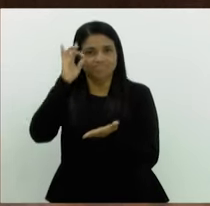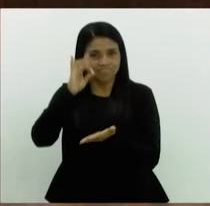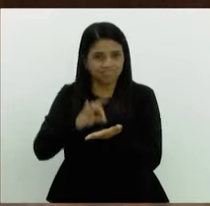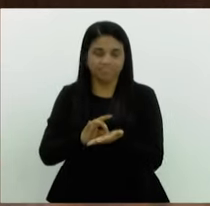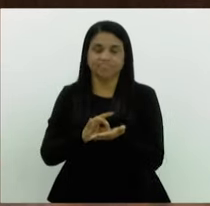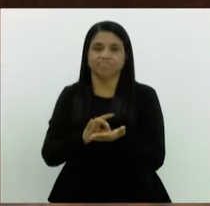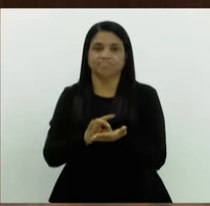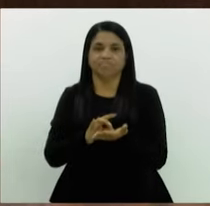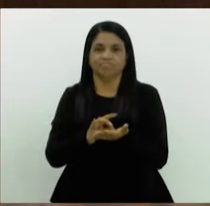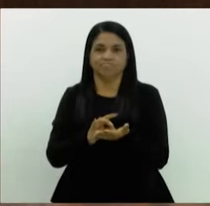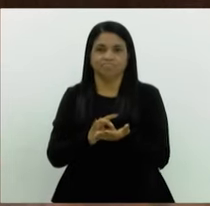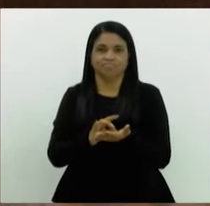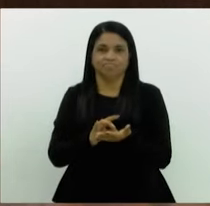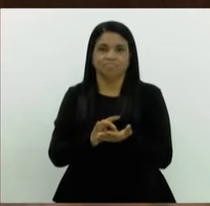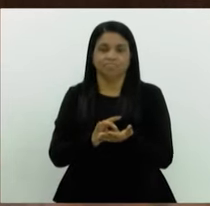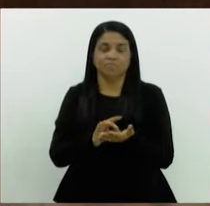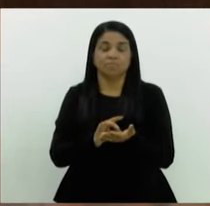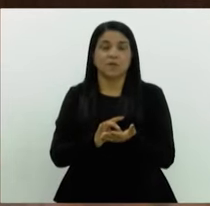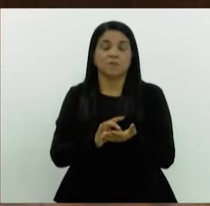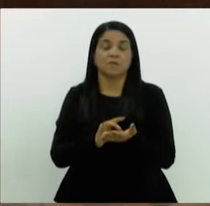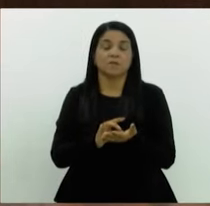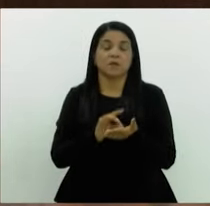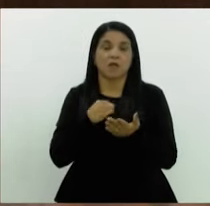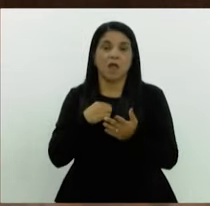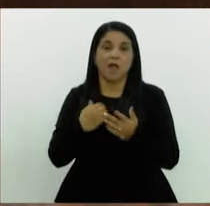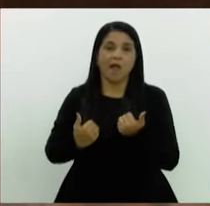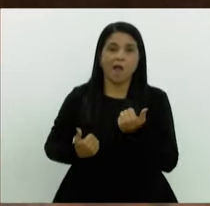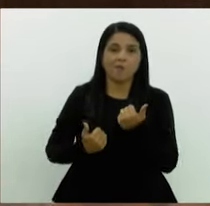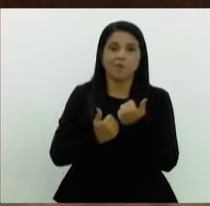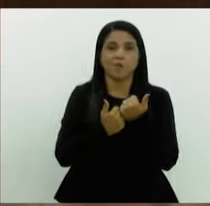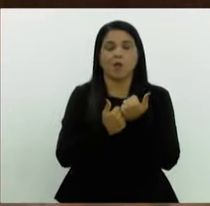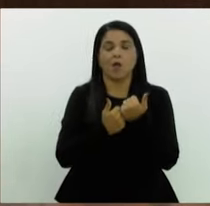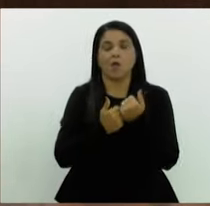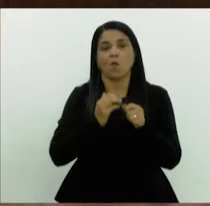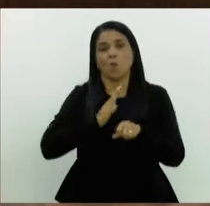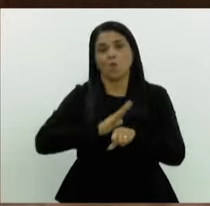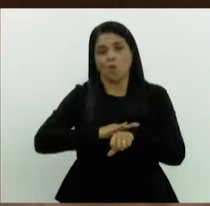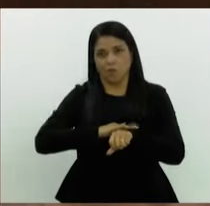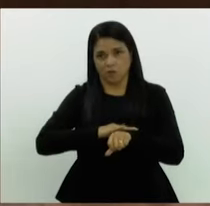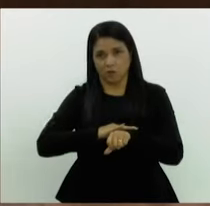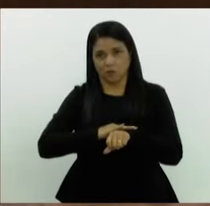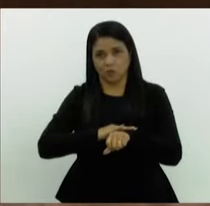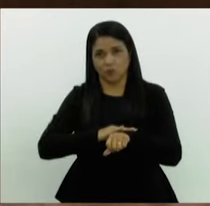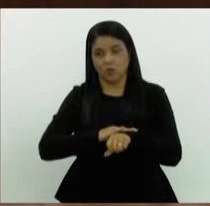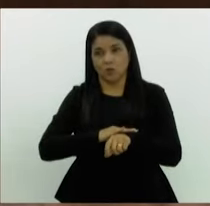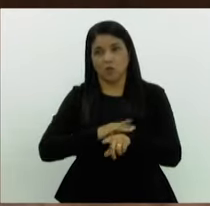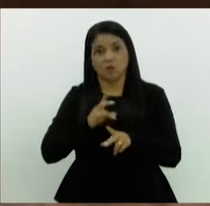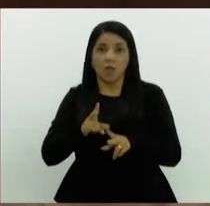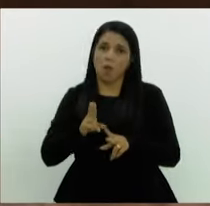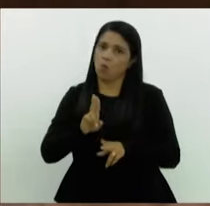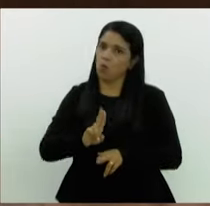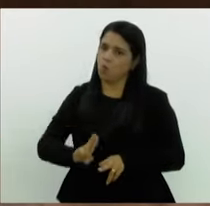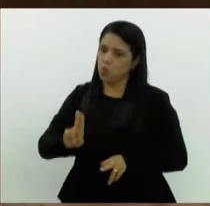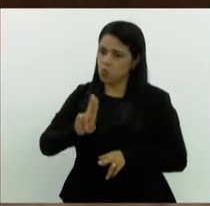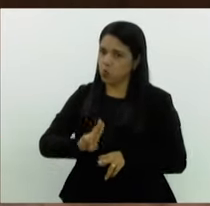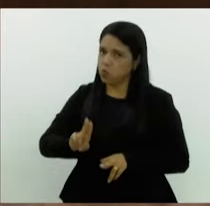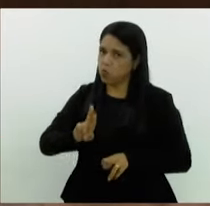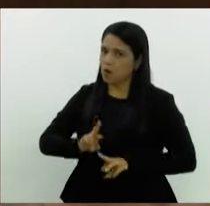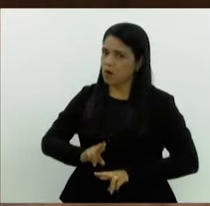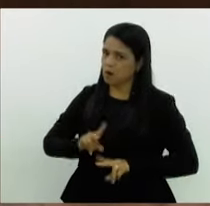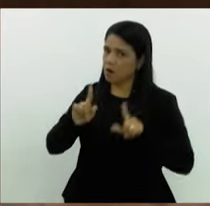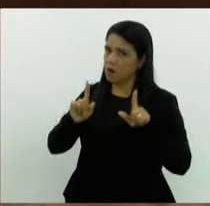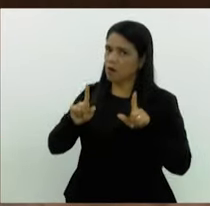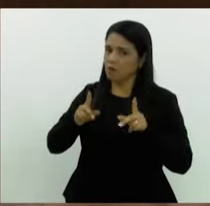sanear um déficit circunstancial. E não pode ser um elemento que seja utilizado como